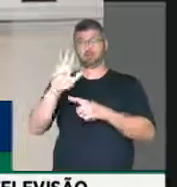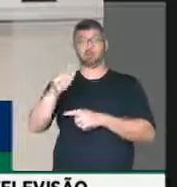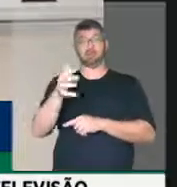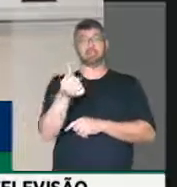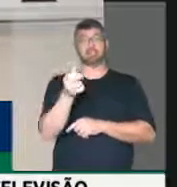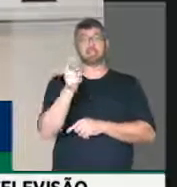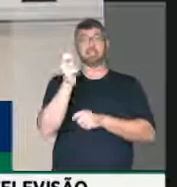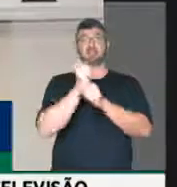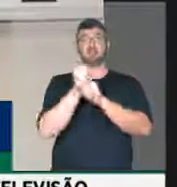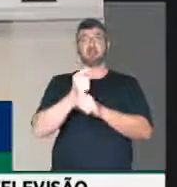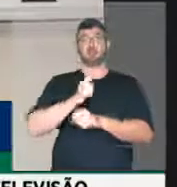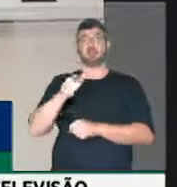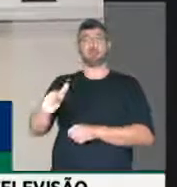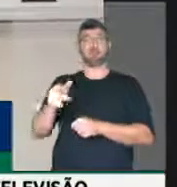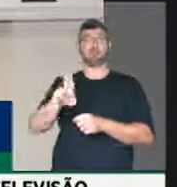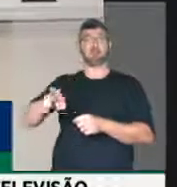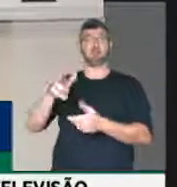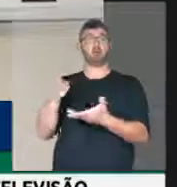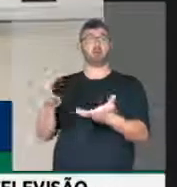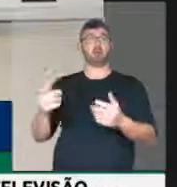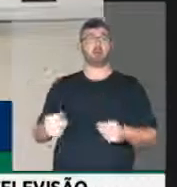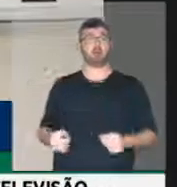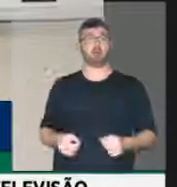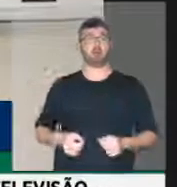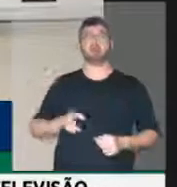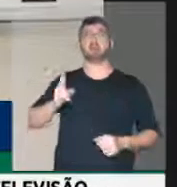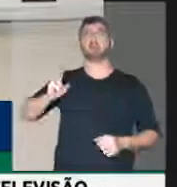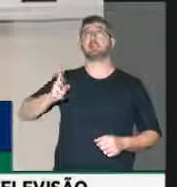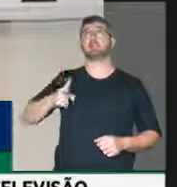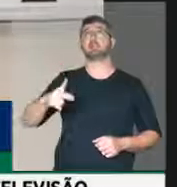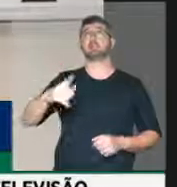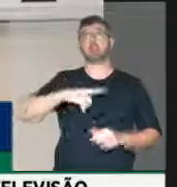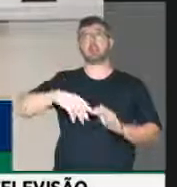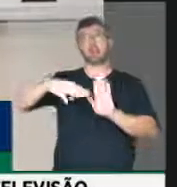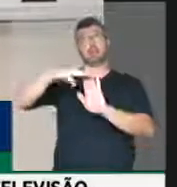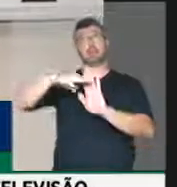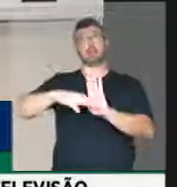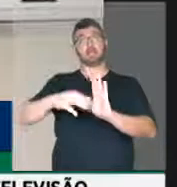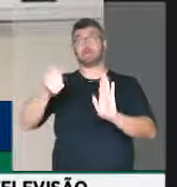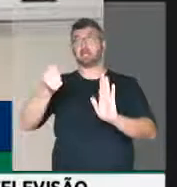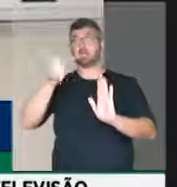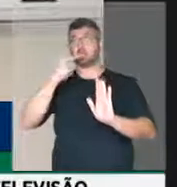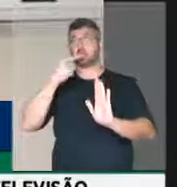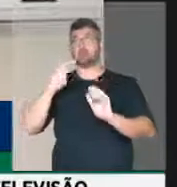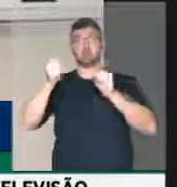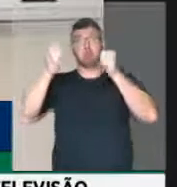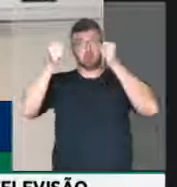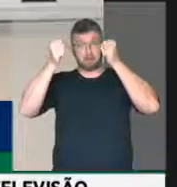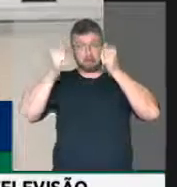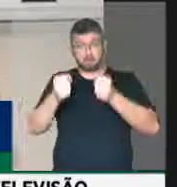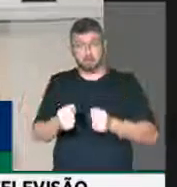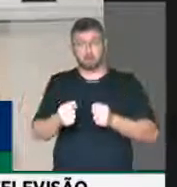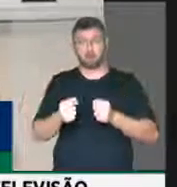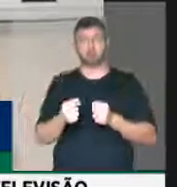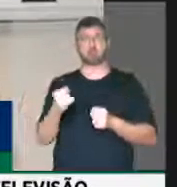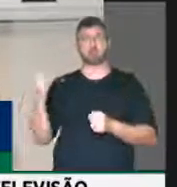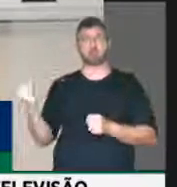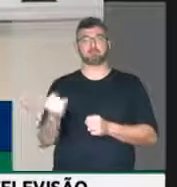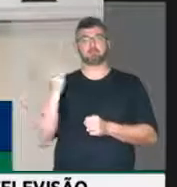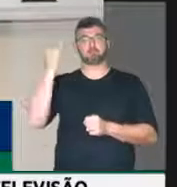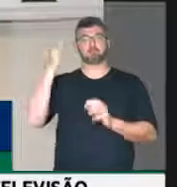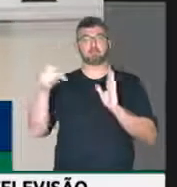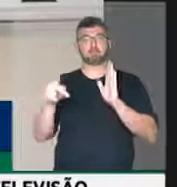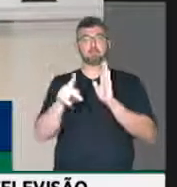65 anos. Sempre esteve na lista dos medicamentos essenciais